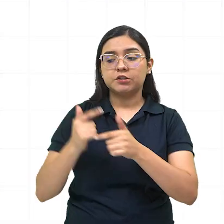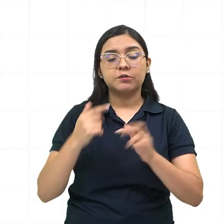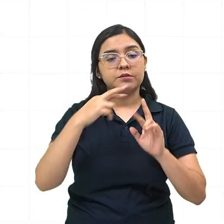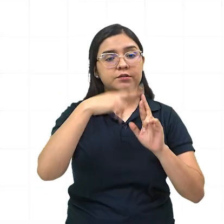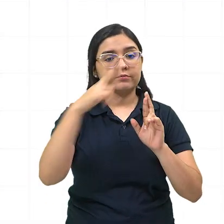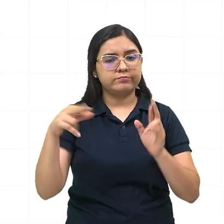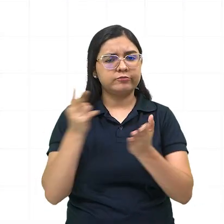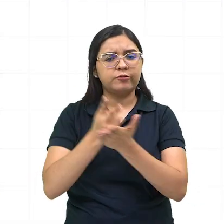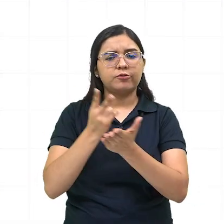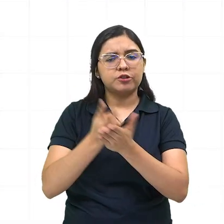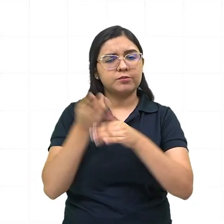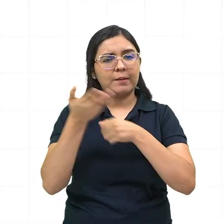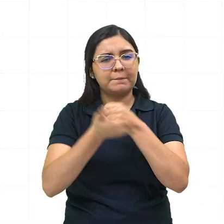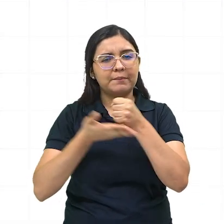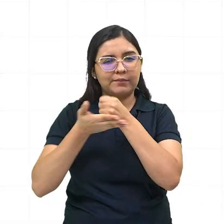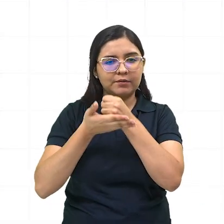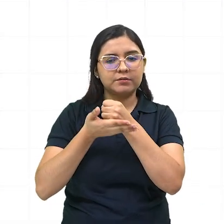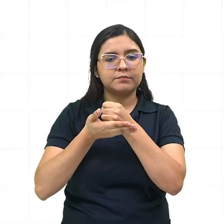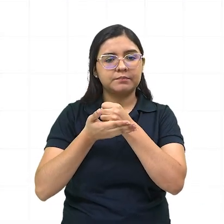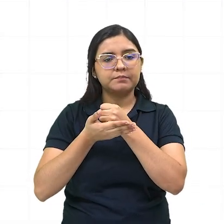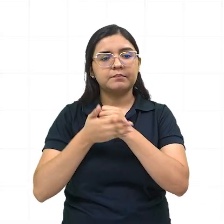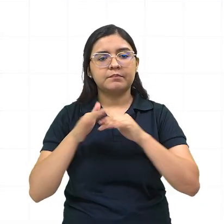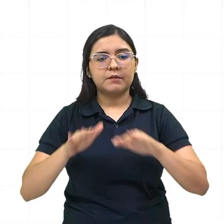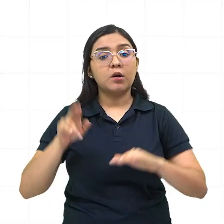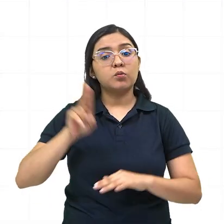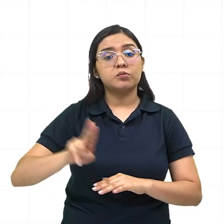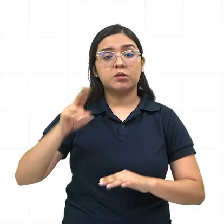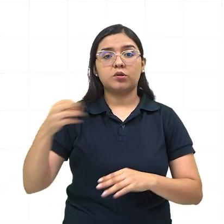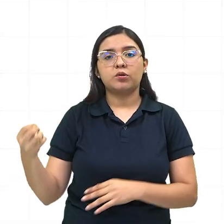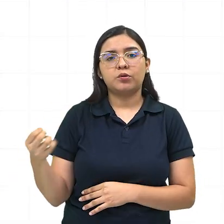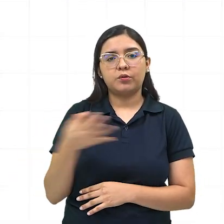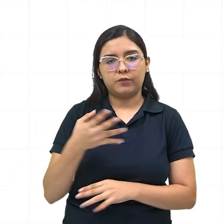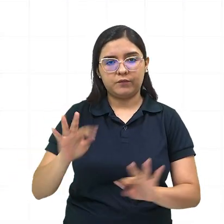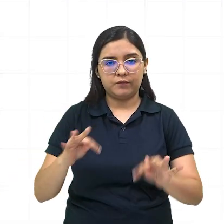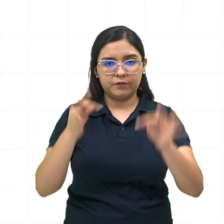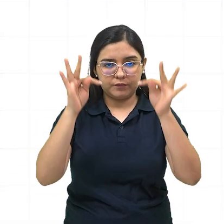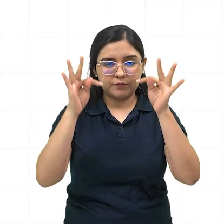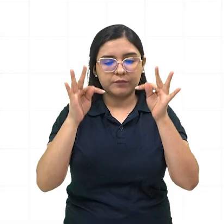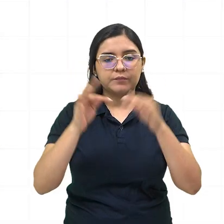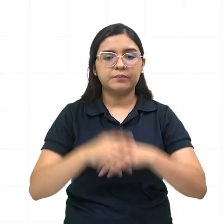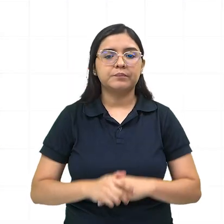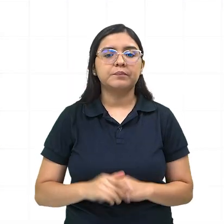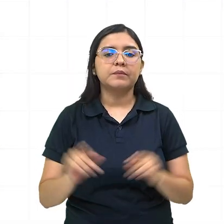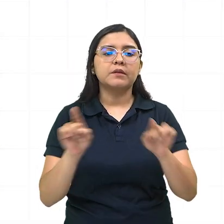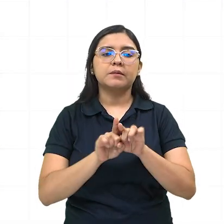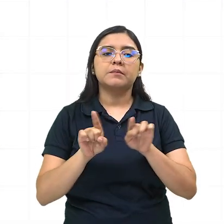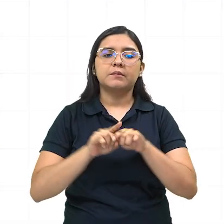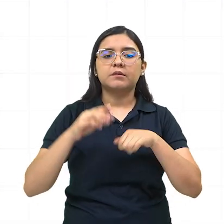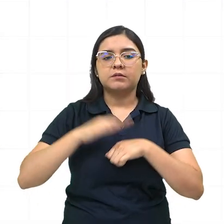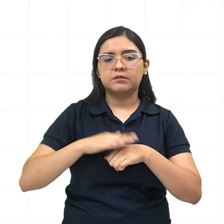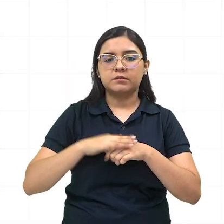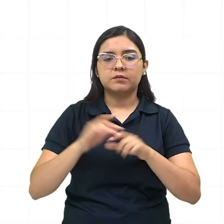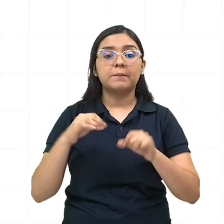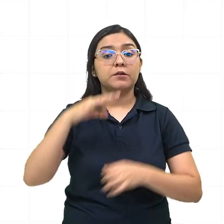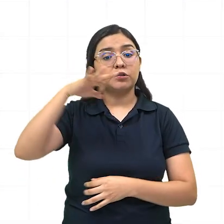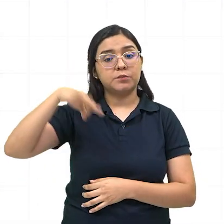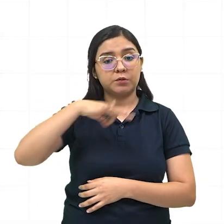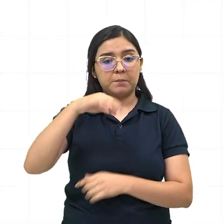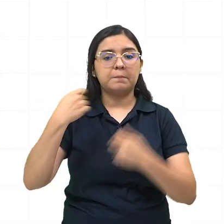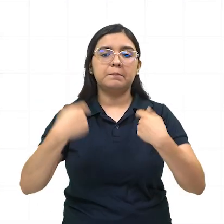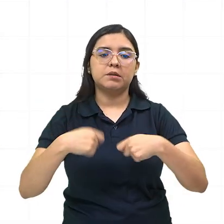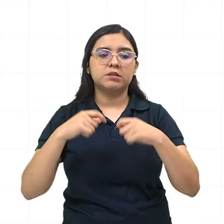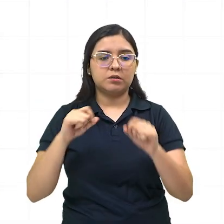religiosas mantenham sua essência, mesmo ao utilizar novas tecnologias. A autenticidade e a espiritualidade